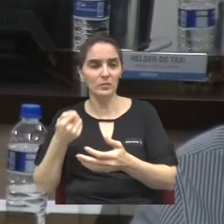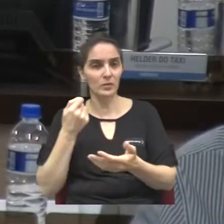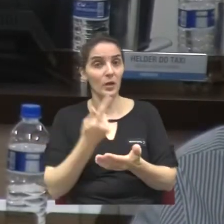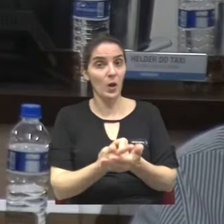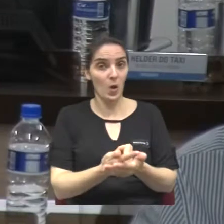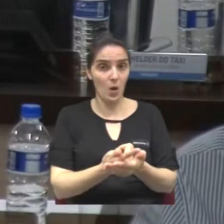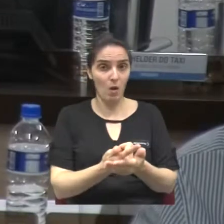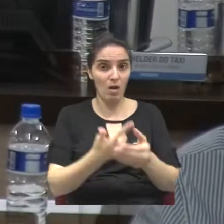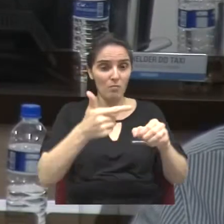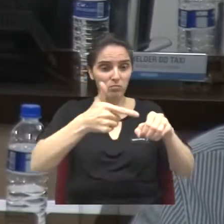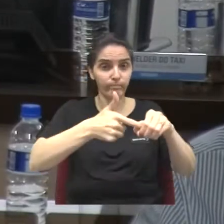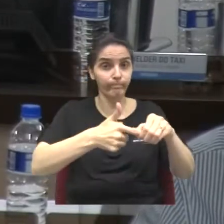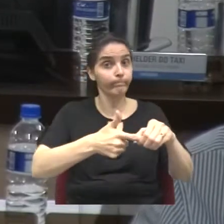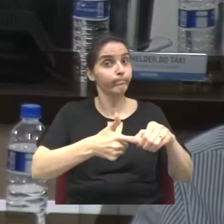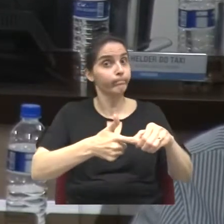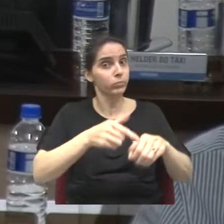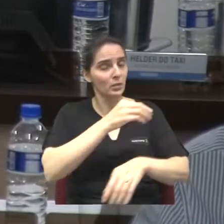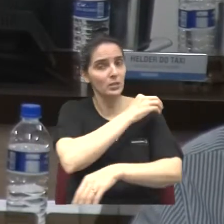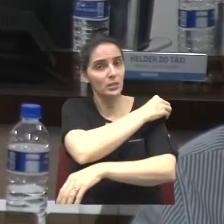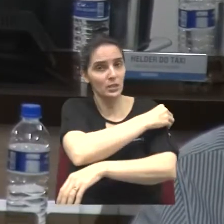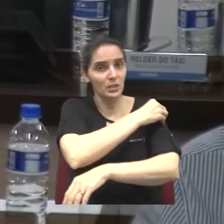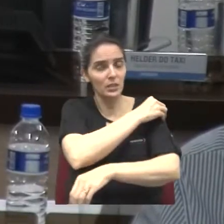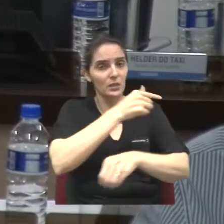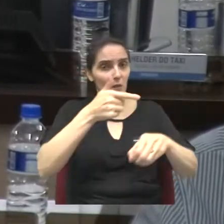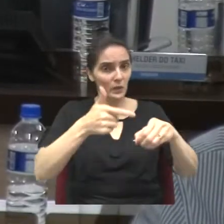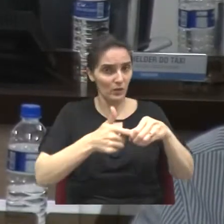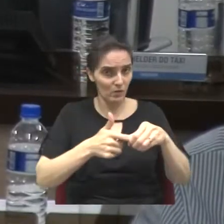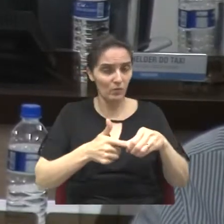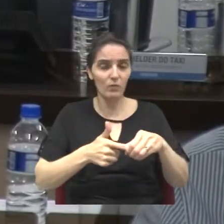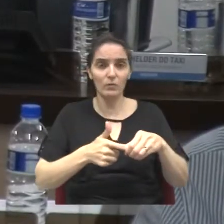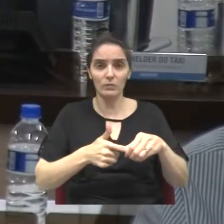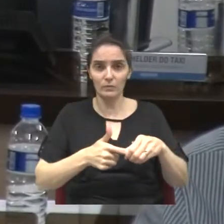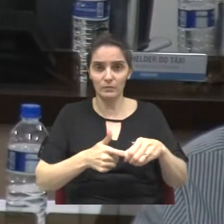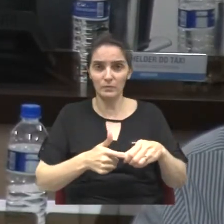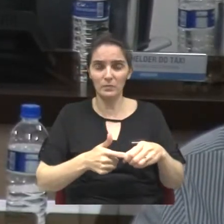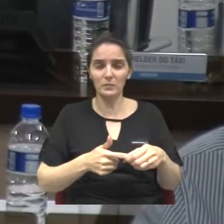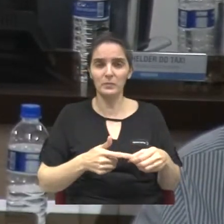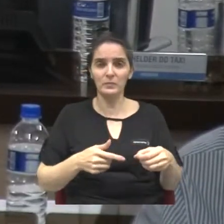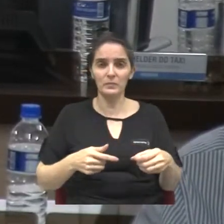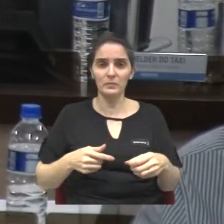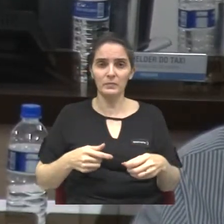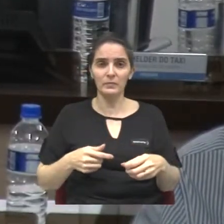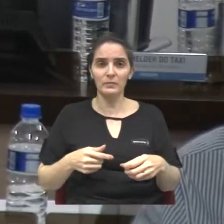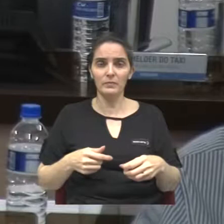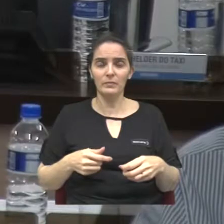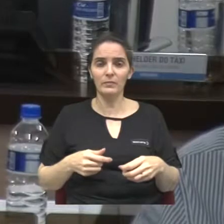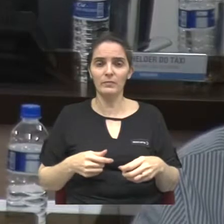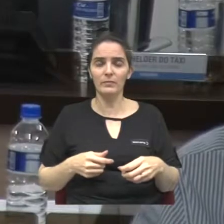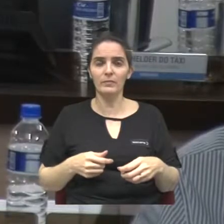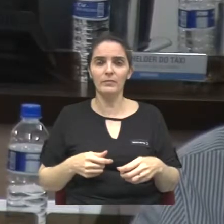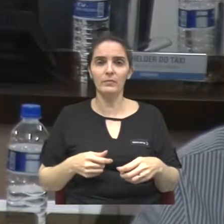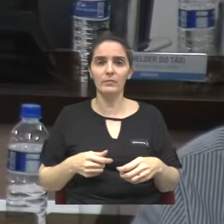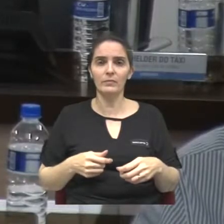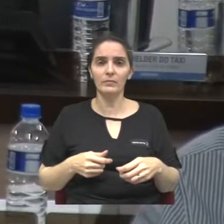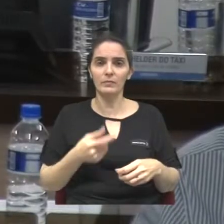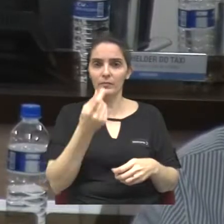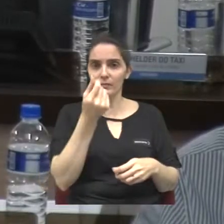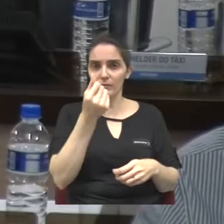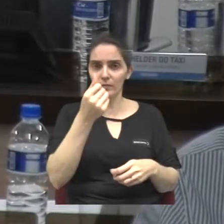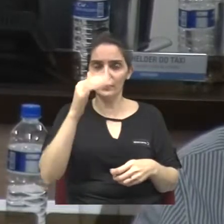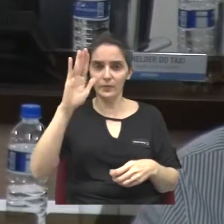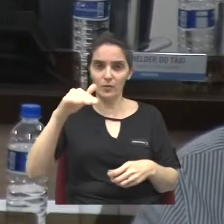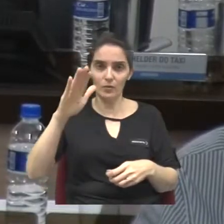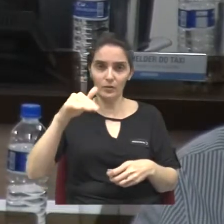por conta da situação, às vezes, aquela bebida bem mais em contra e aí acaba ficando,